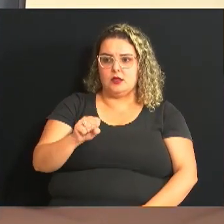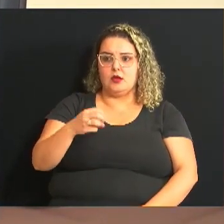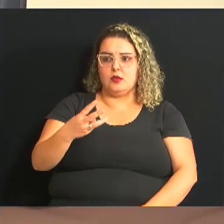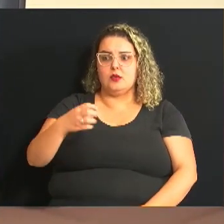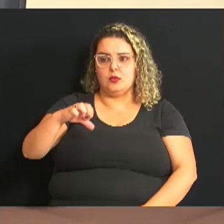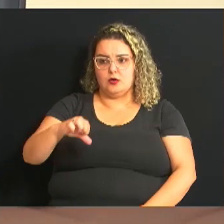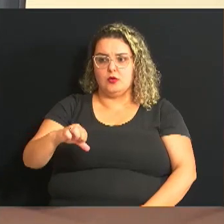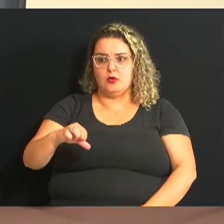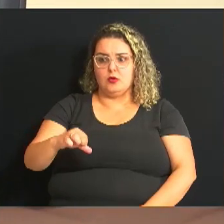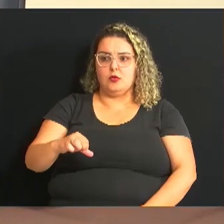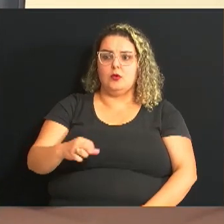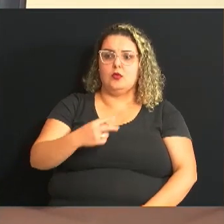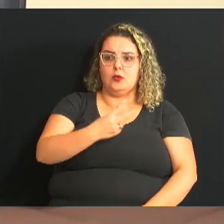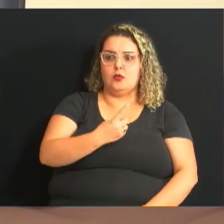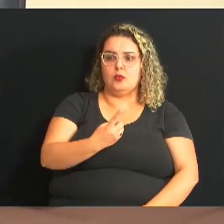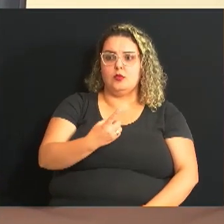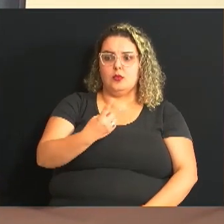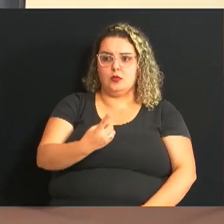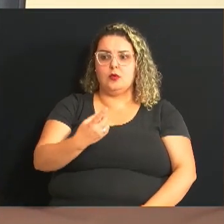2116-0839 ou